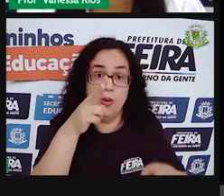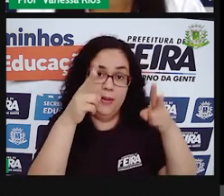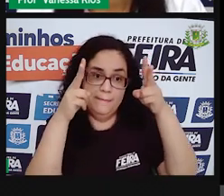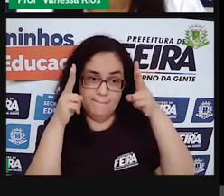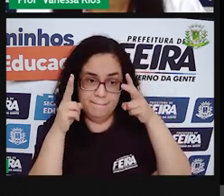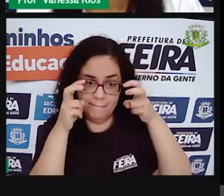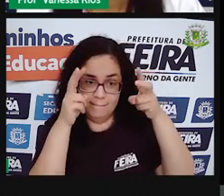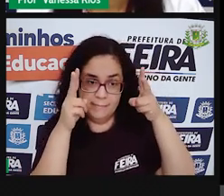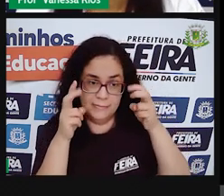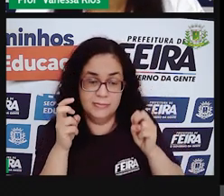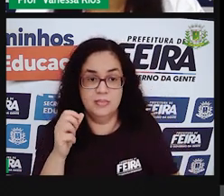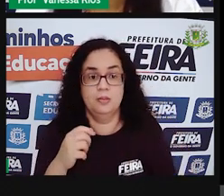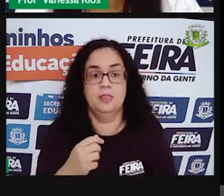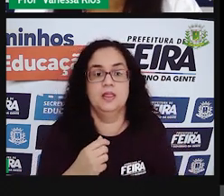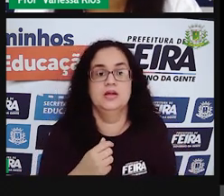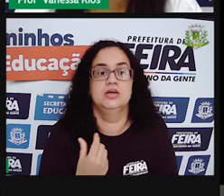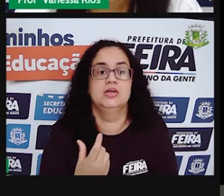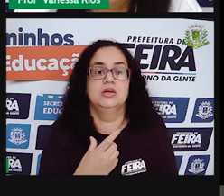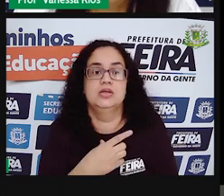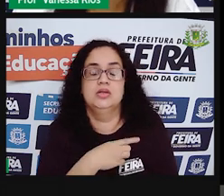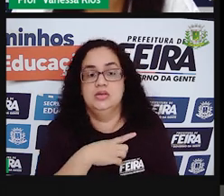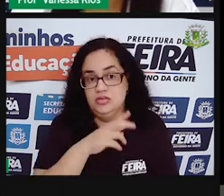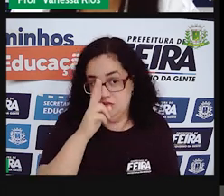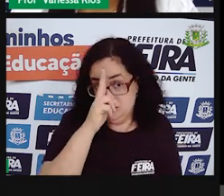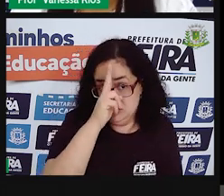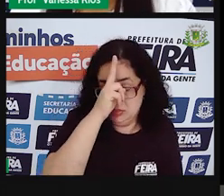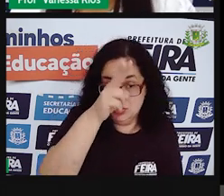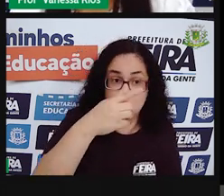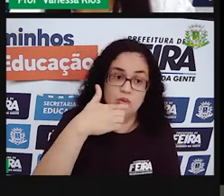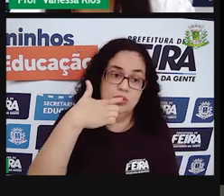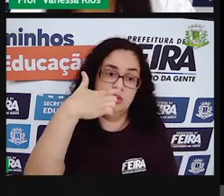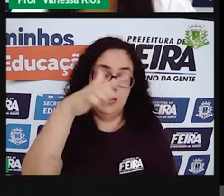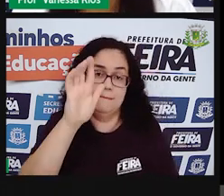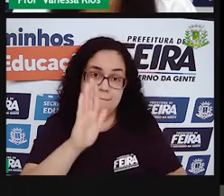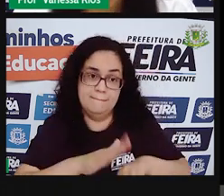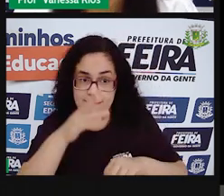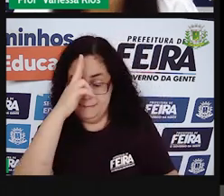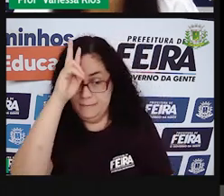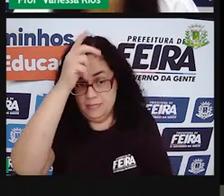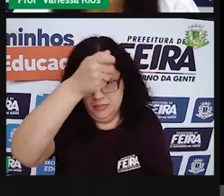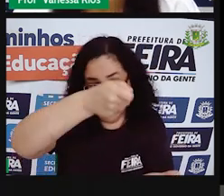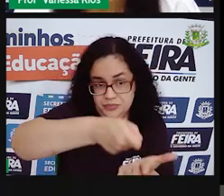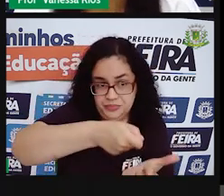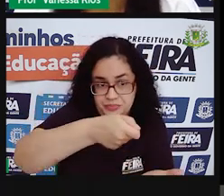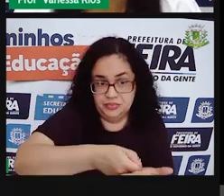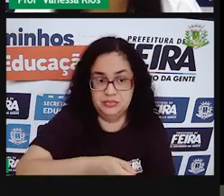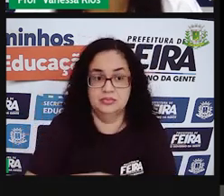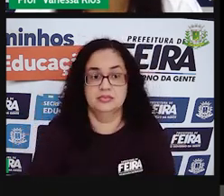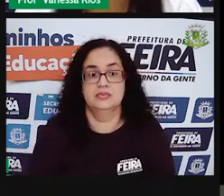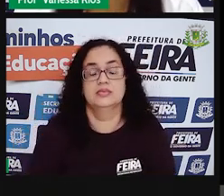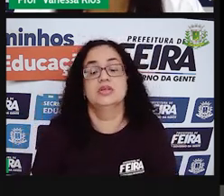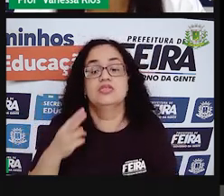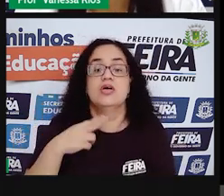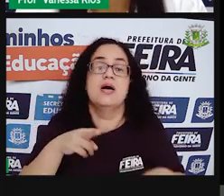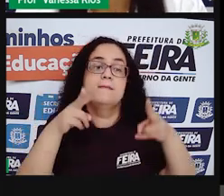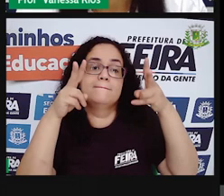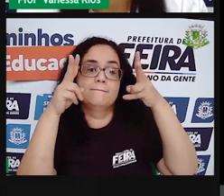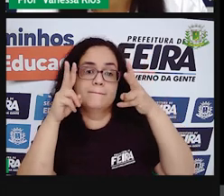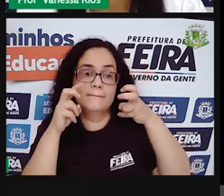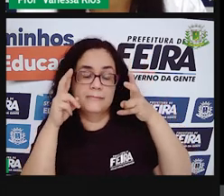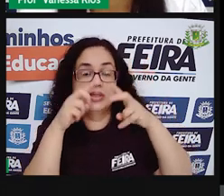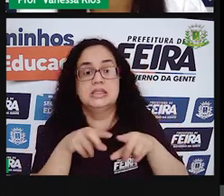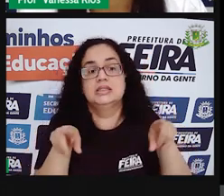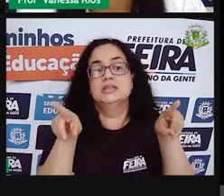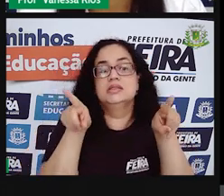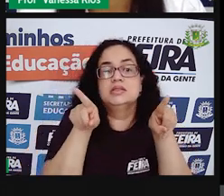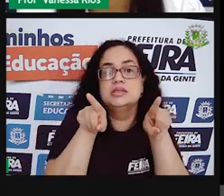que foi do menos resistente para um mais resistente. E aí a gente observa também